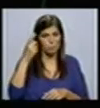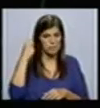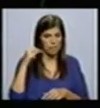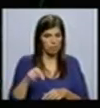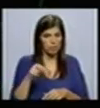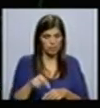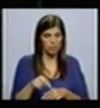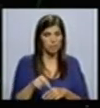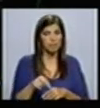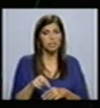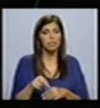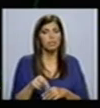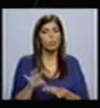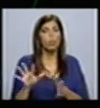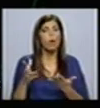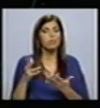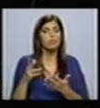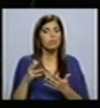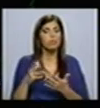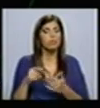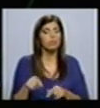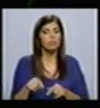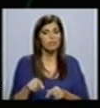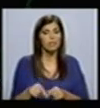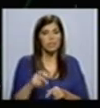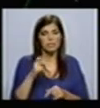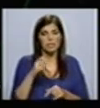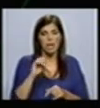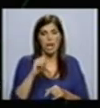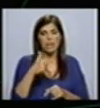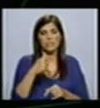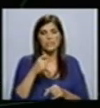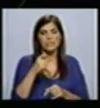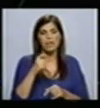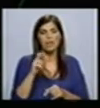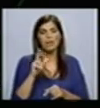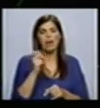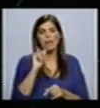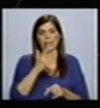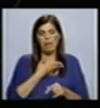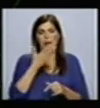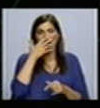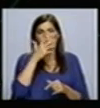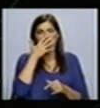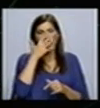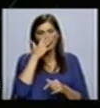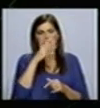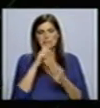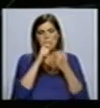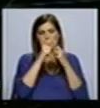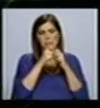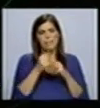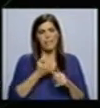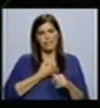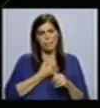Última Fronteira, quando, curiosamente, este asteroide parecia ter ali um certo problema de identidade. Ele parecia